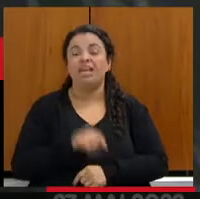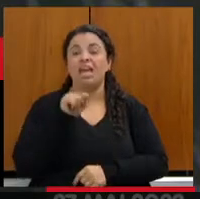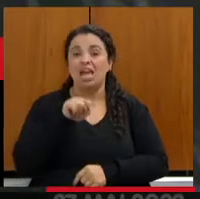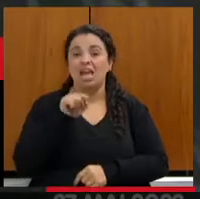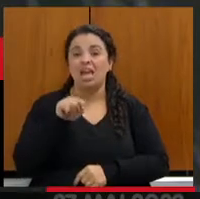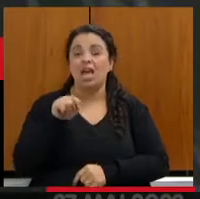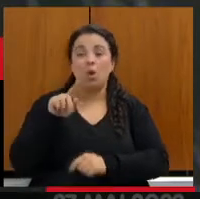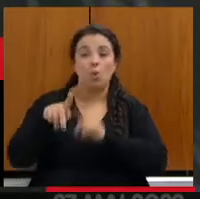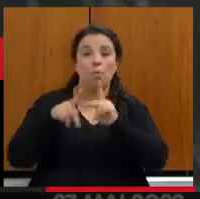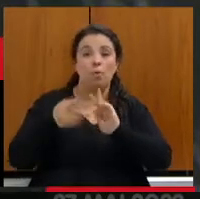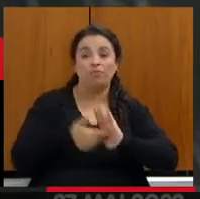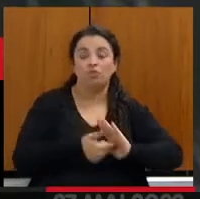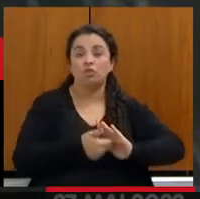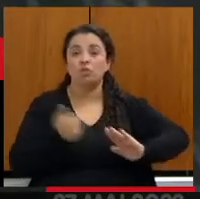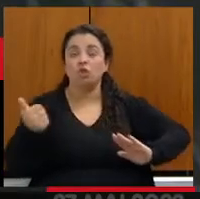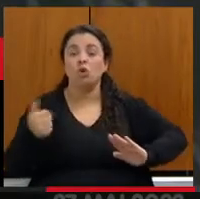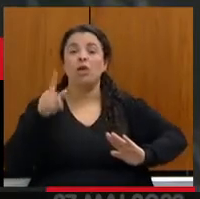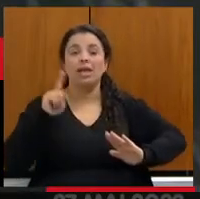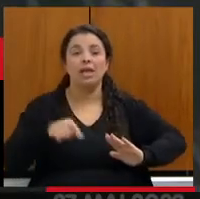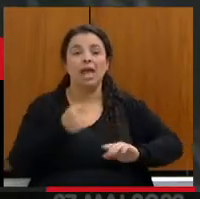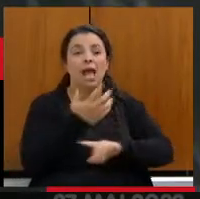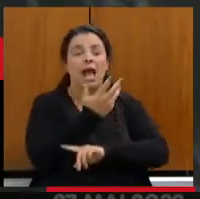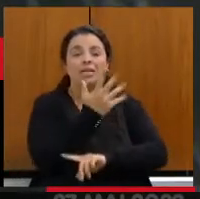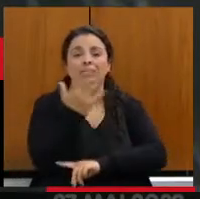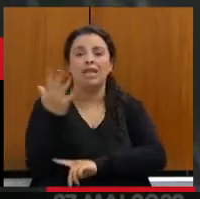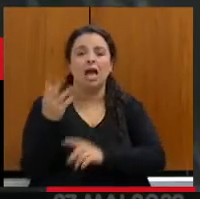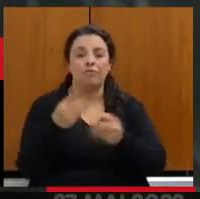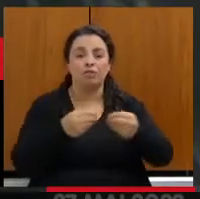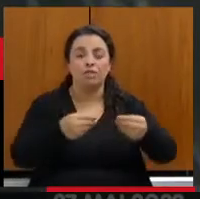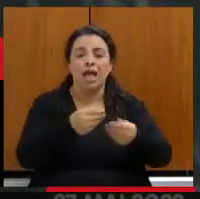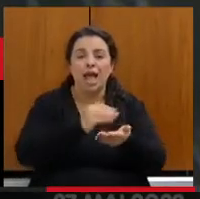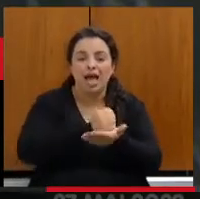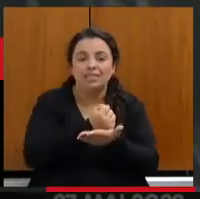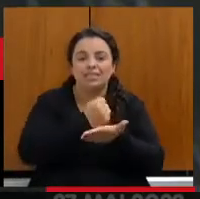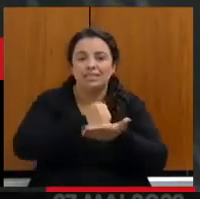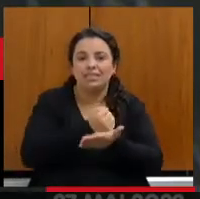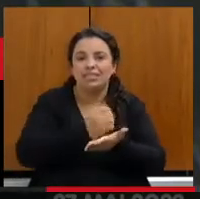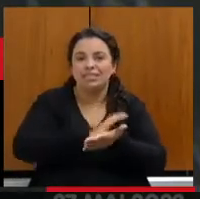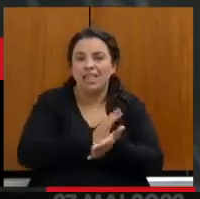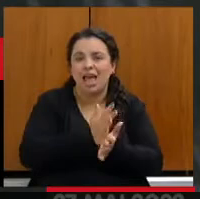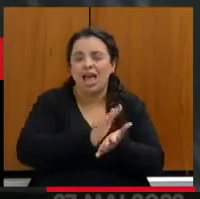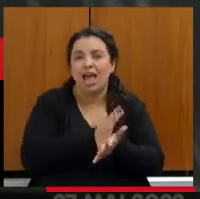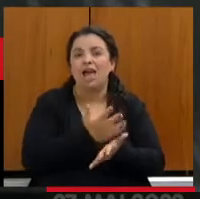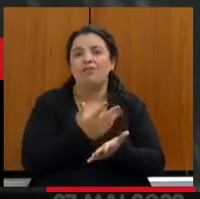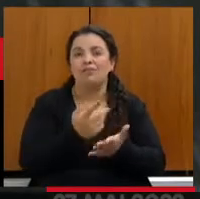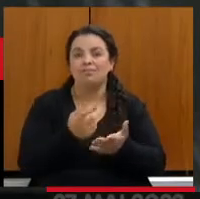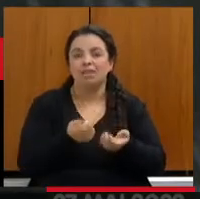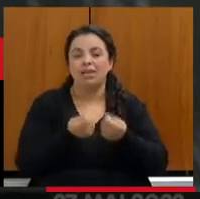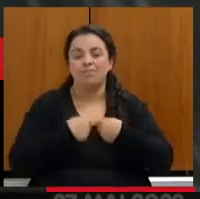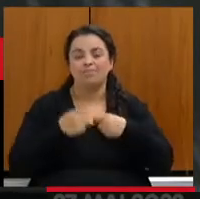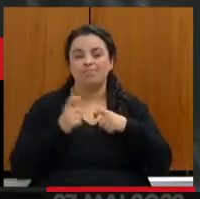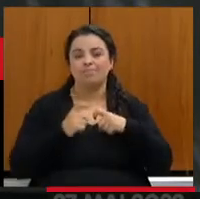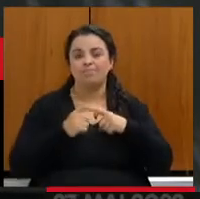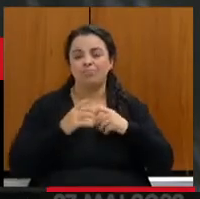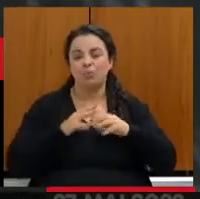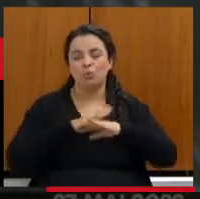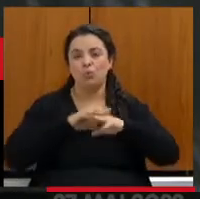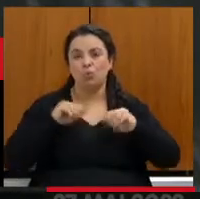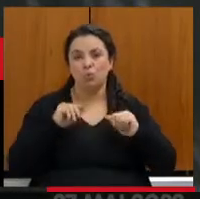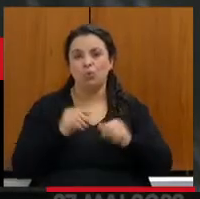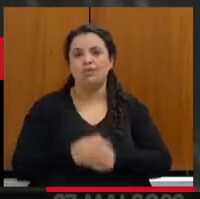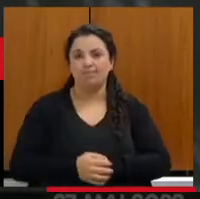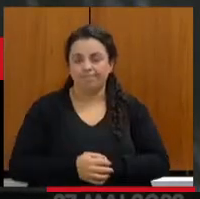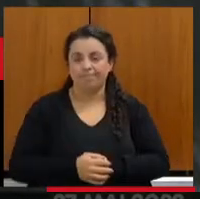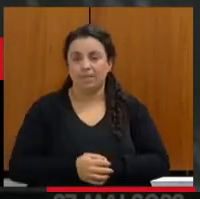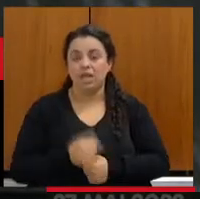pai que era nossas ervas medicinais os nossos modos de vida tradicionais e hoje eu como clássica daquela comunidade